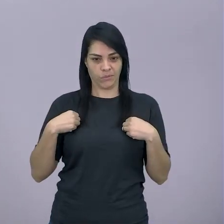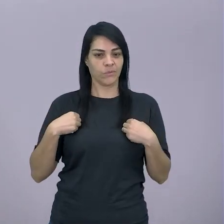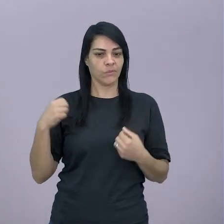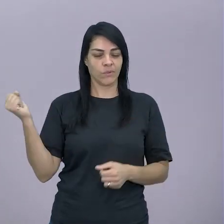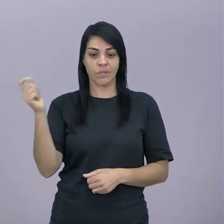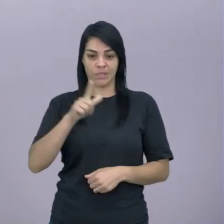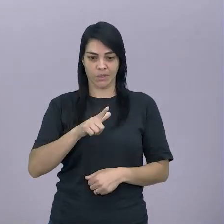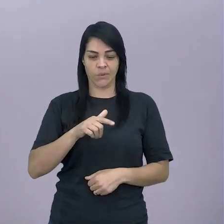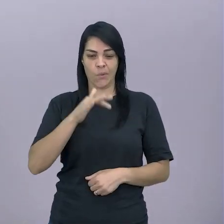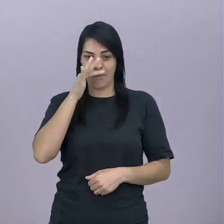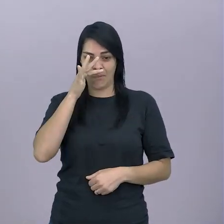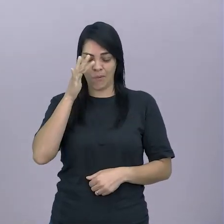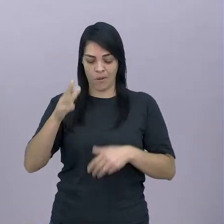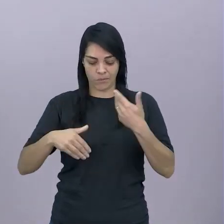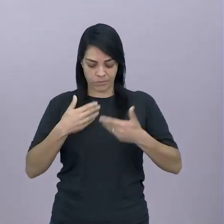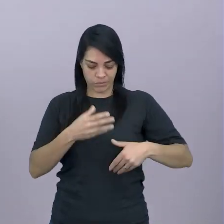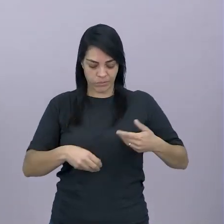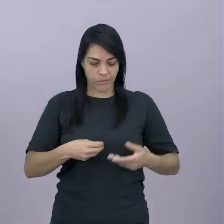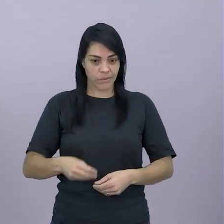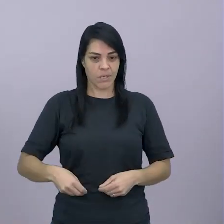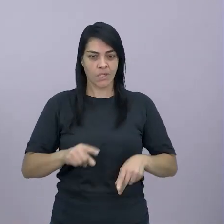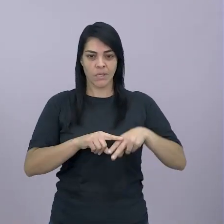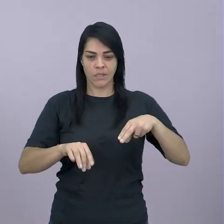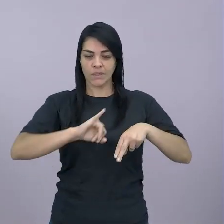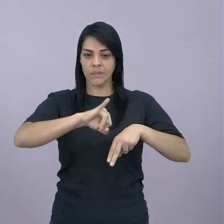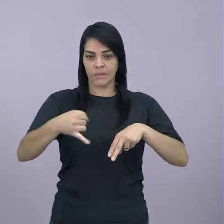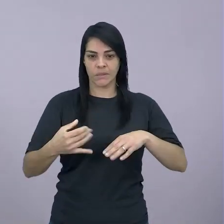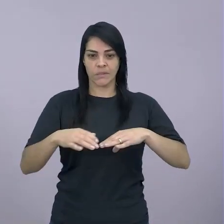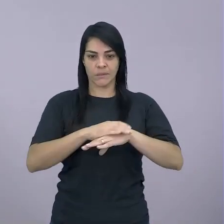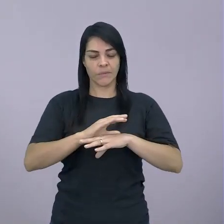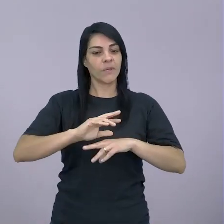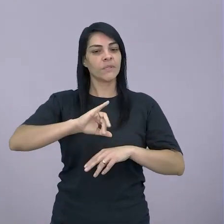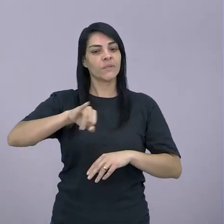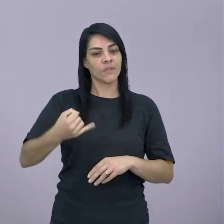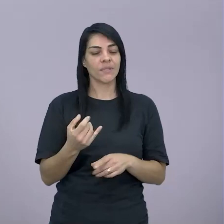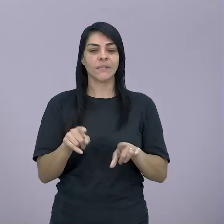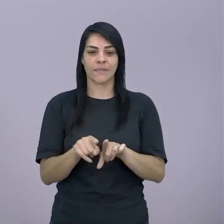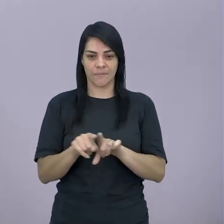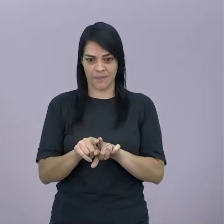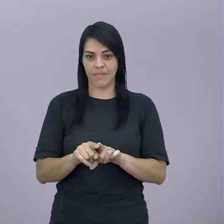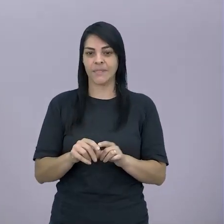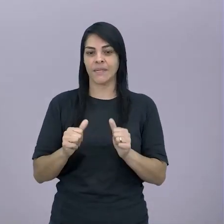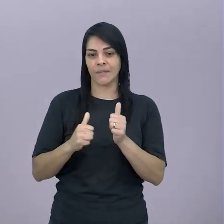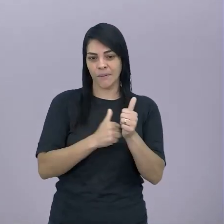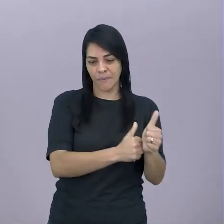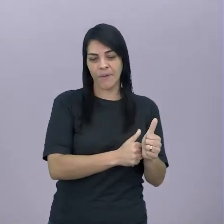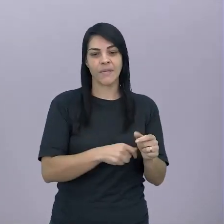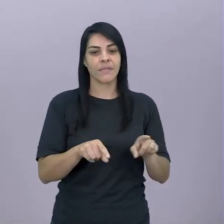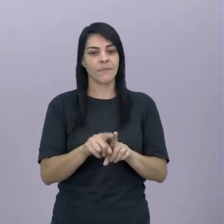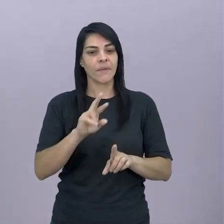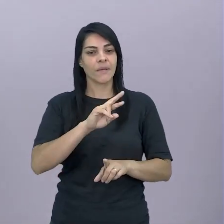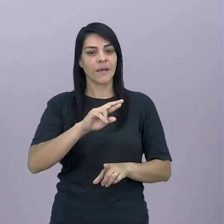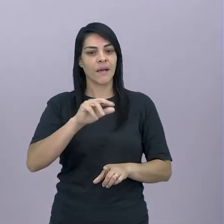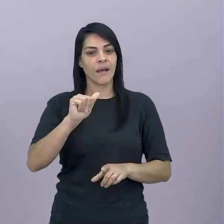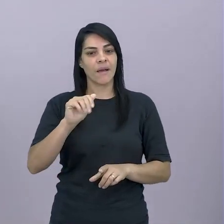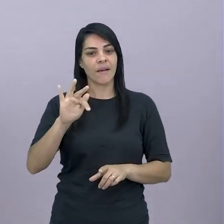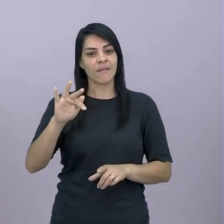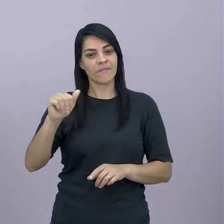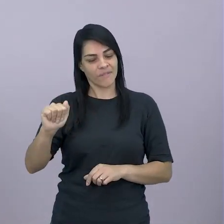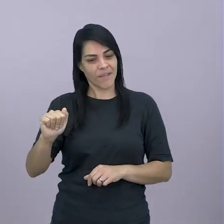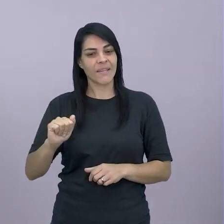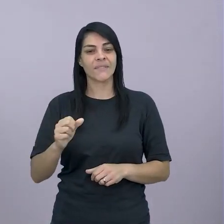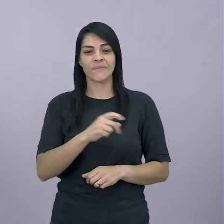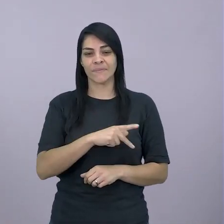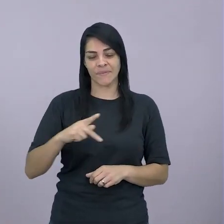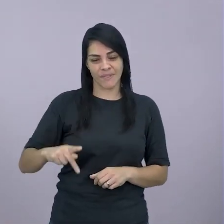de flores, calça jeans e sapatos jeans. Não estou sozinha, estou aqui com o Rafa. Tudo bom, Rafa?